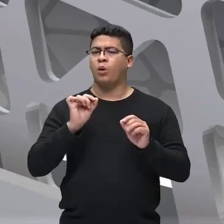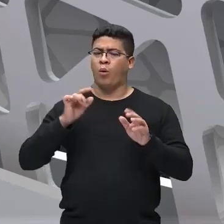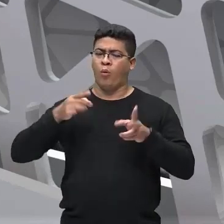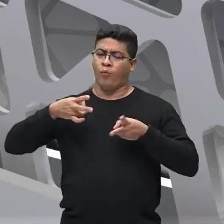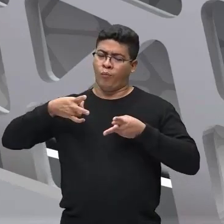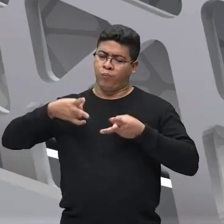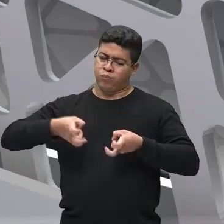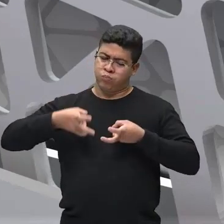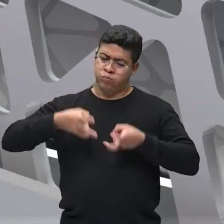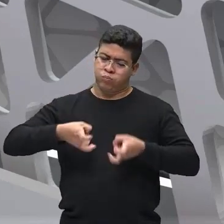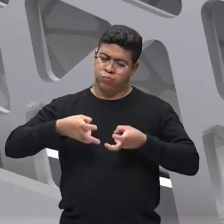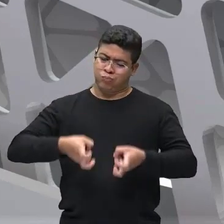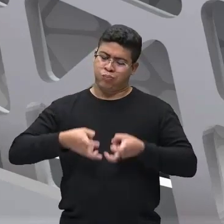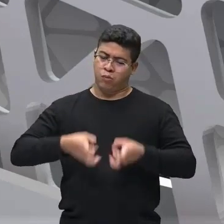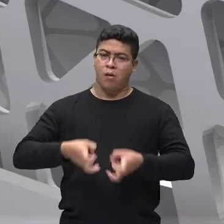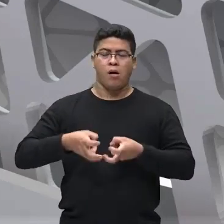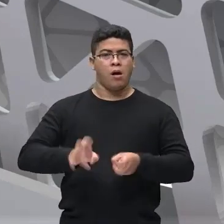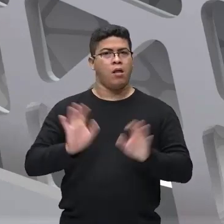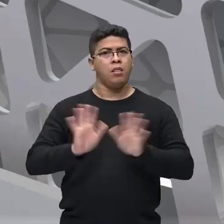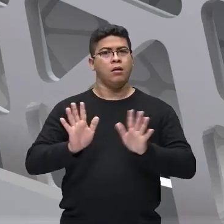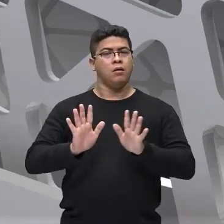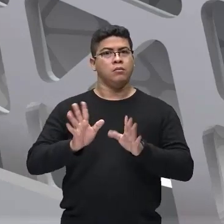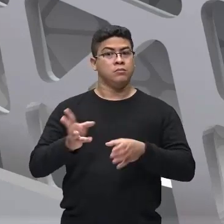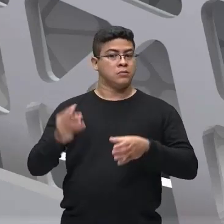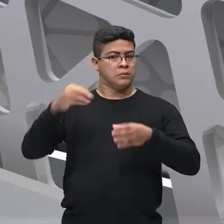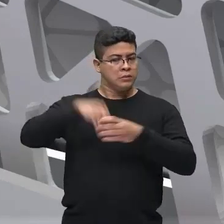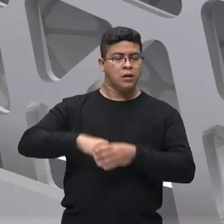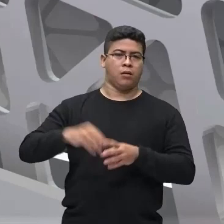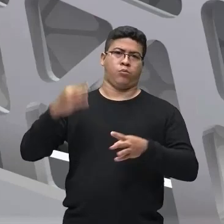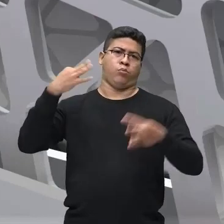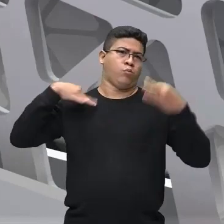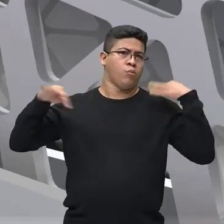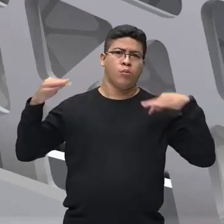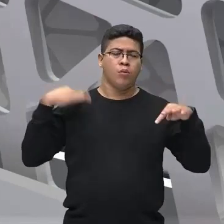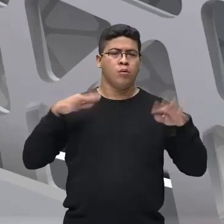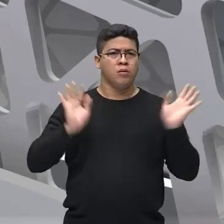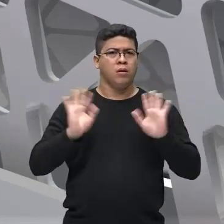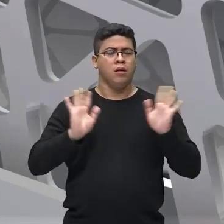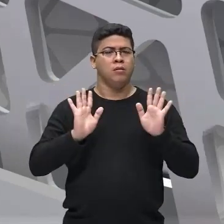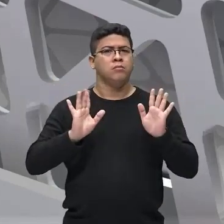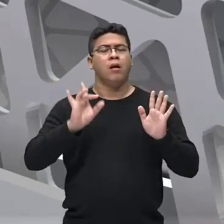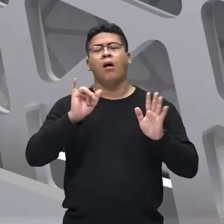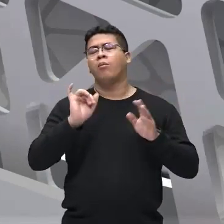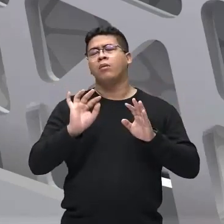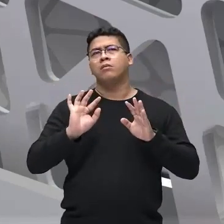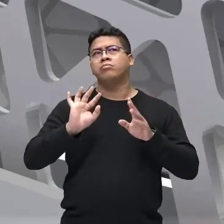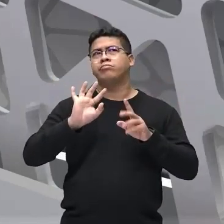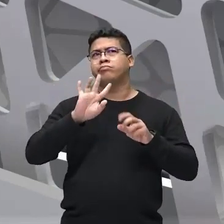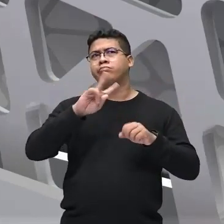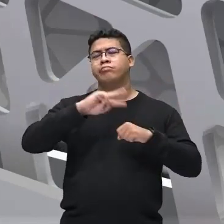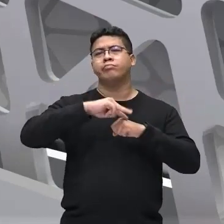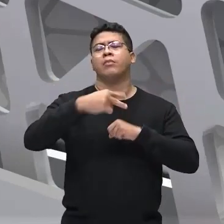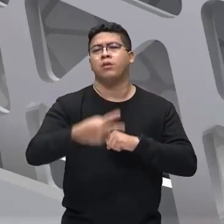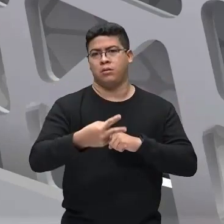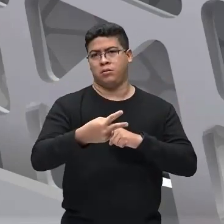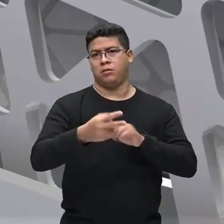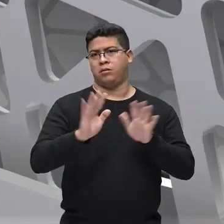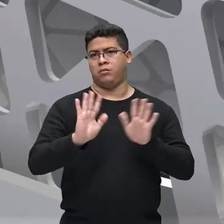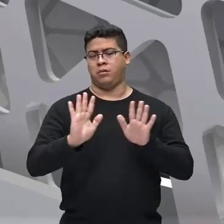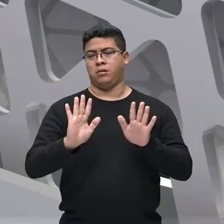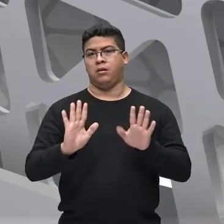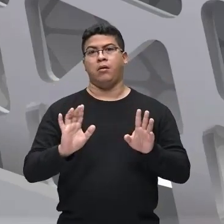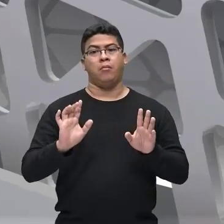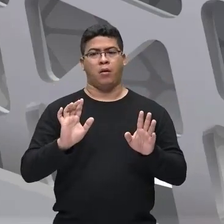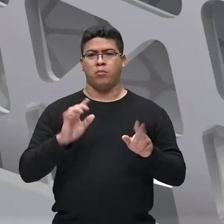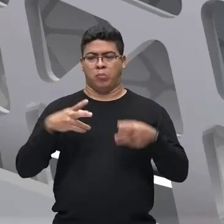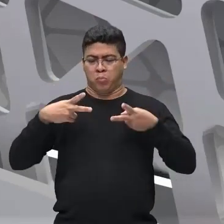explorada culturalmente dentro do turismo. Ela é uma consequência, isto é uma consequência, mas não deve